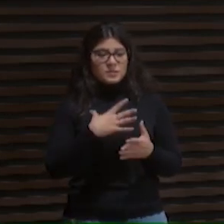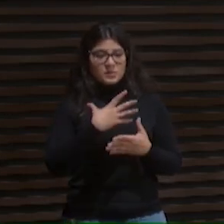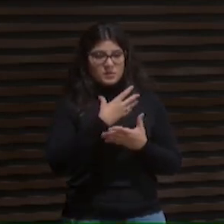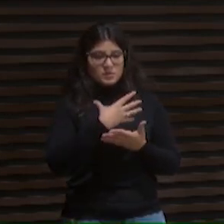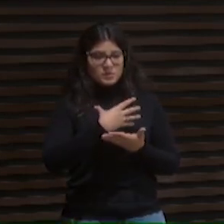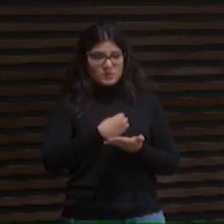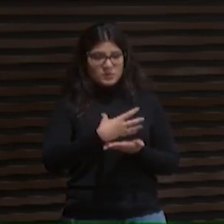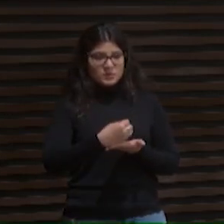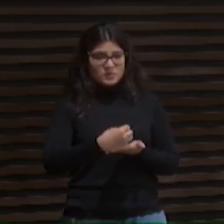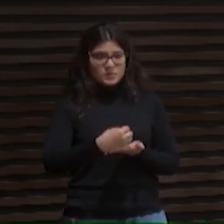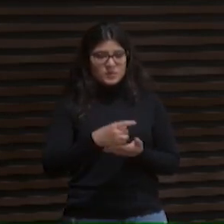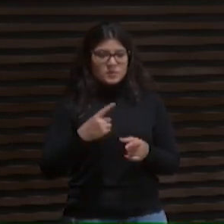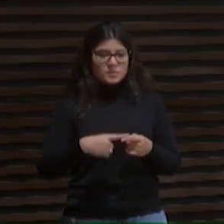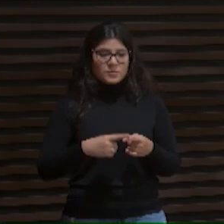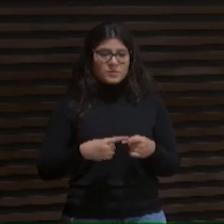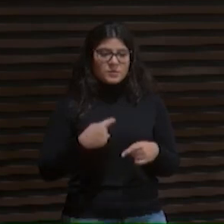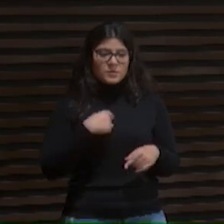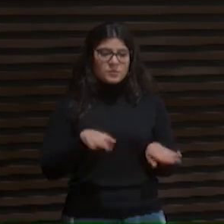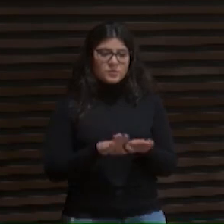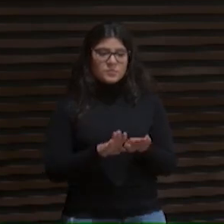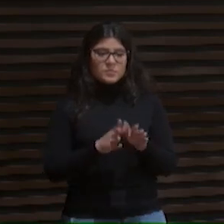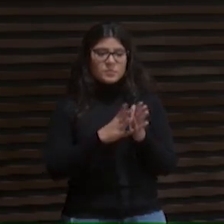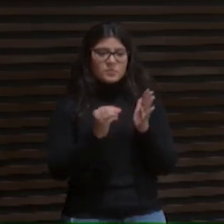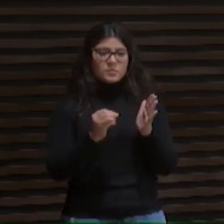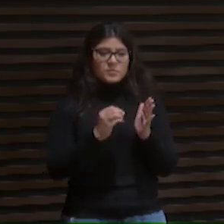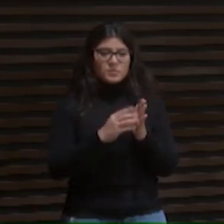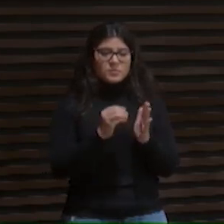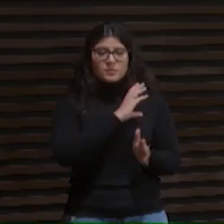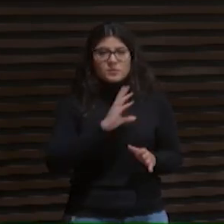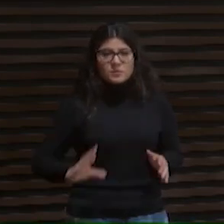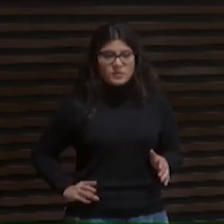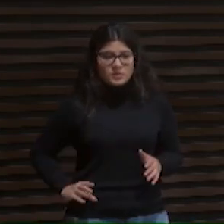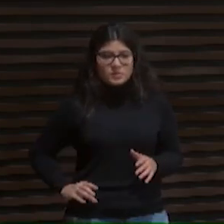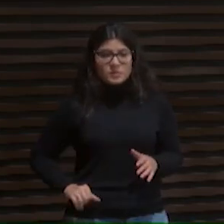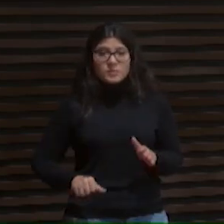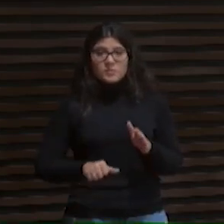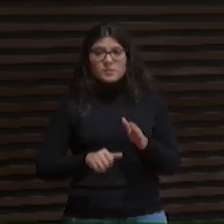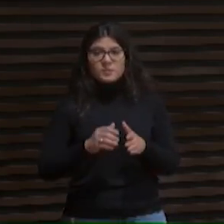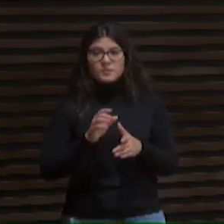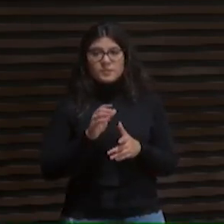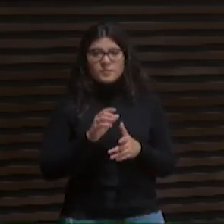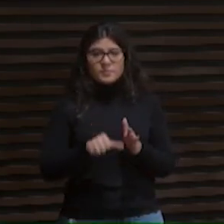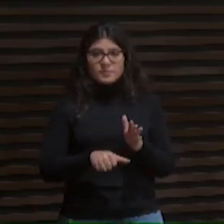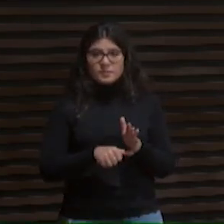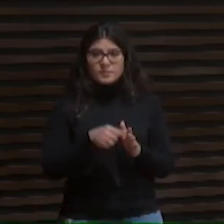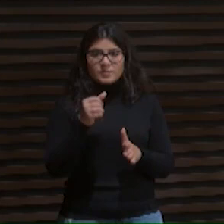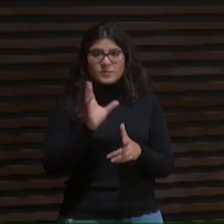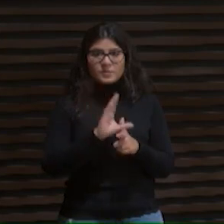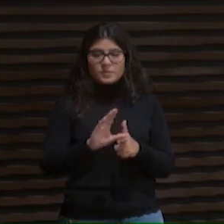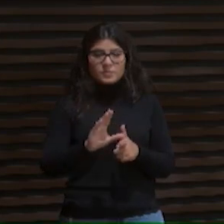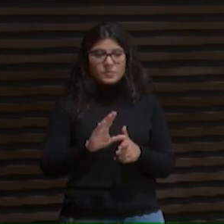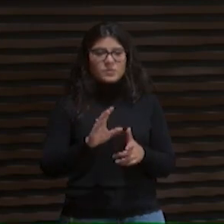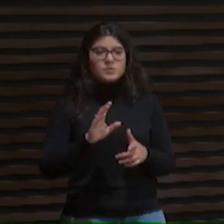diz lá à igreja de Coríntio, em 1 Coríntios, tanto no capítulo 1, quanto ele repete